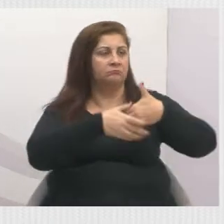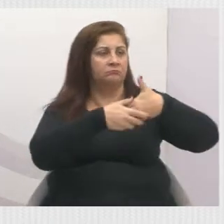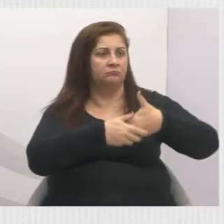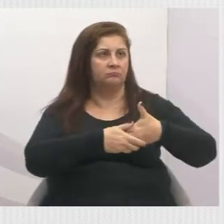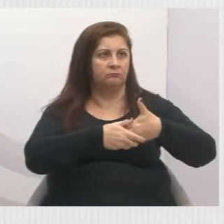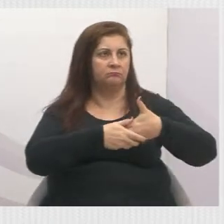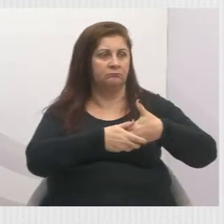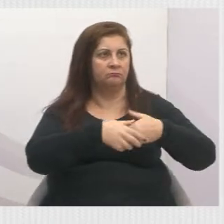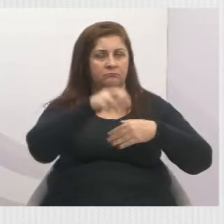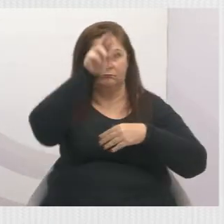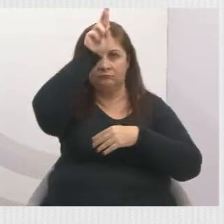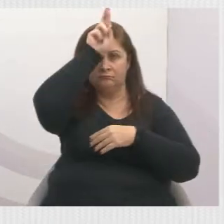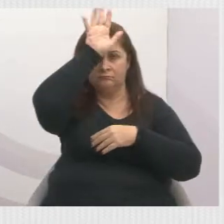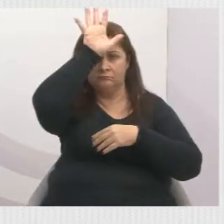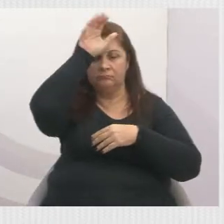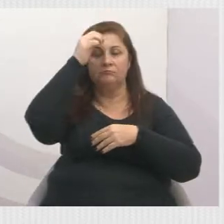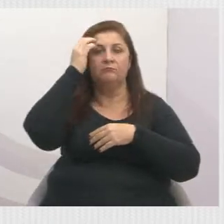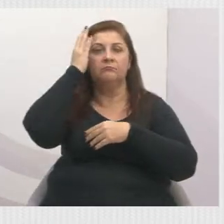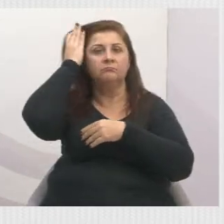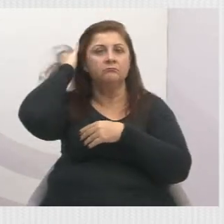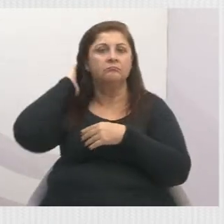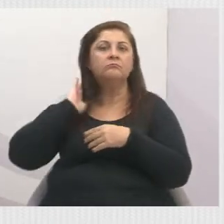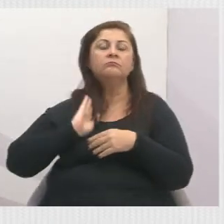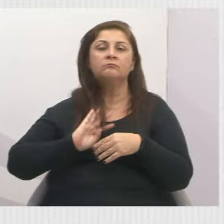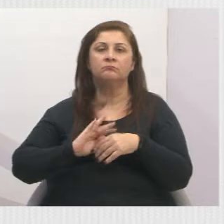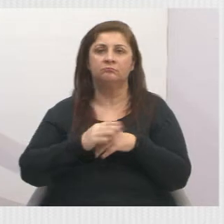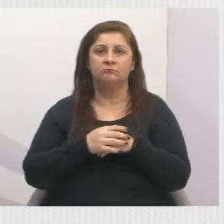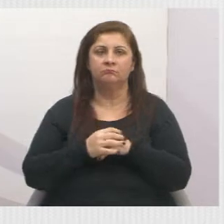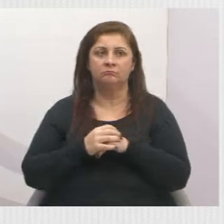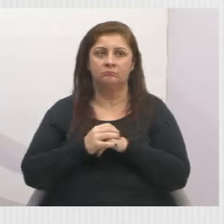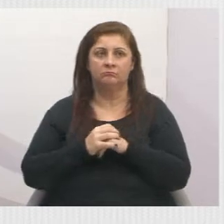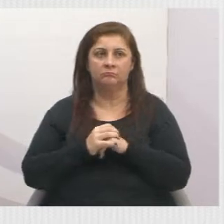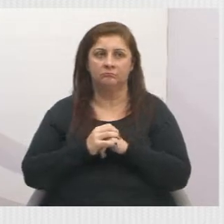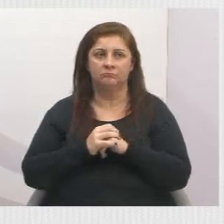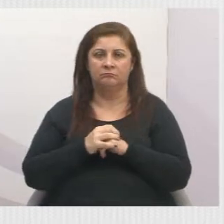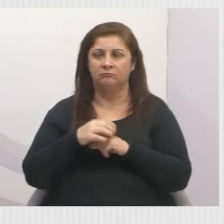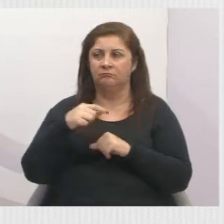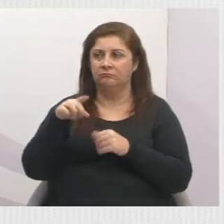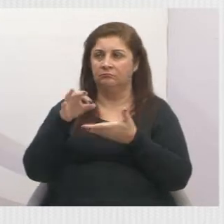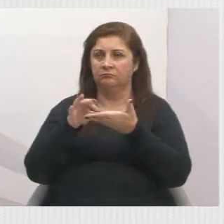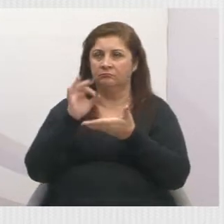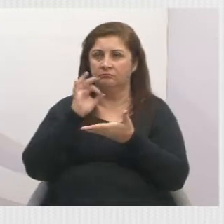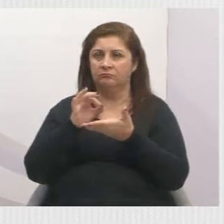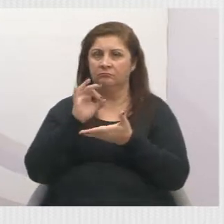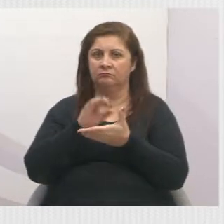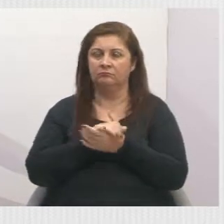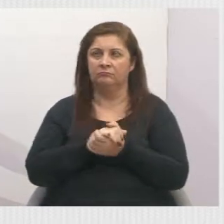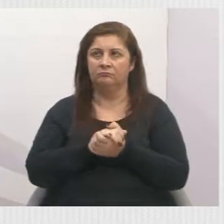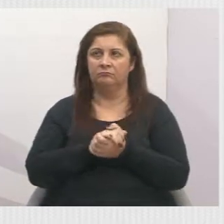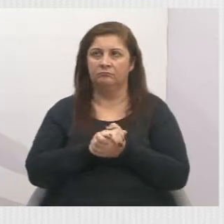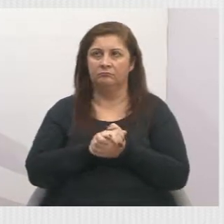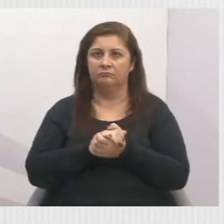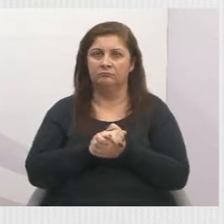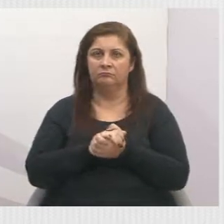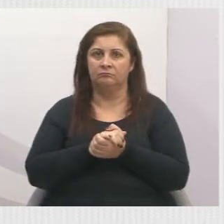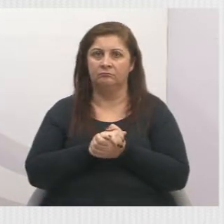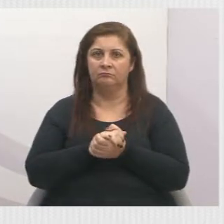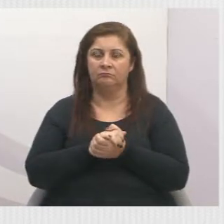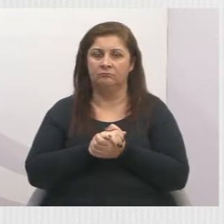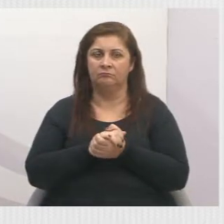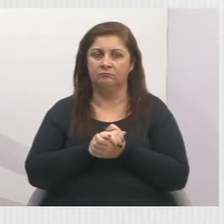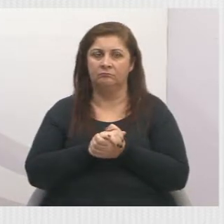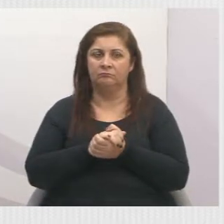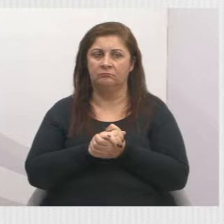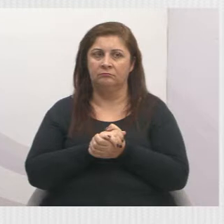acabou de chegar, estava presente na reunião de manhã, deve ter ido para tomar um cafezinho reforçado, né? Para poder continuar